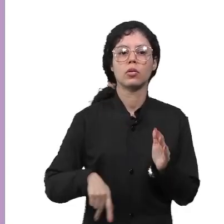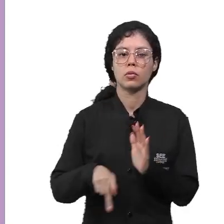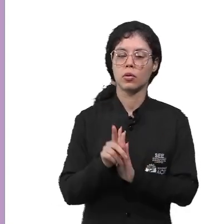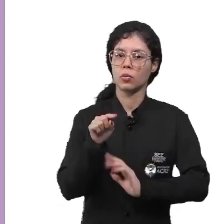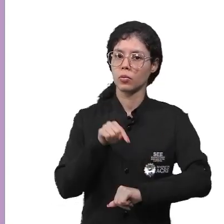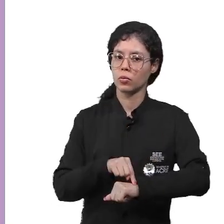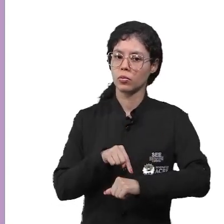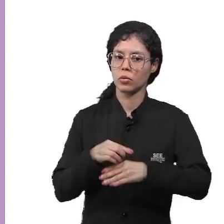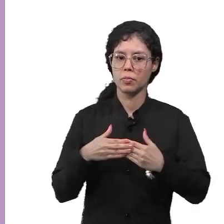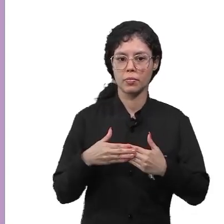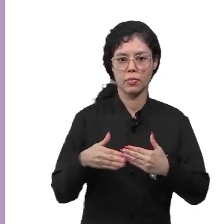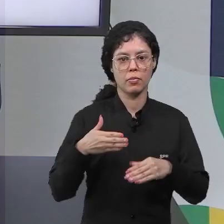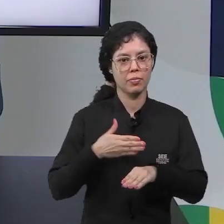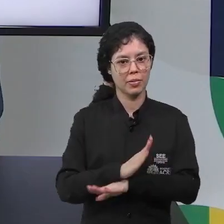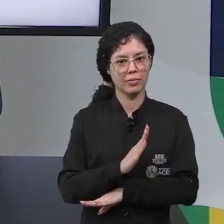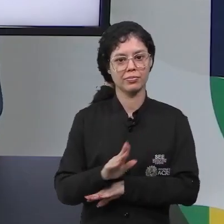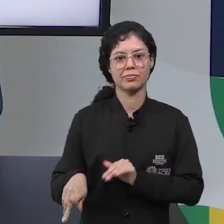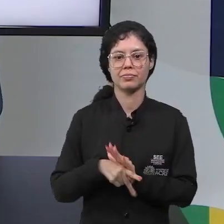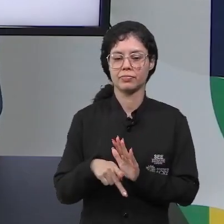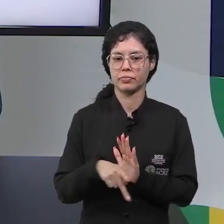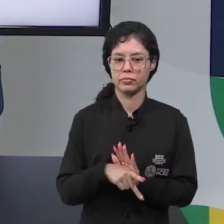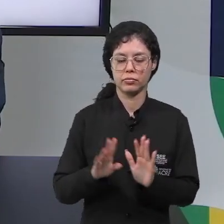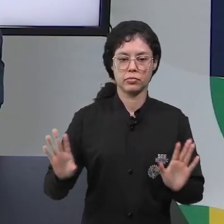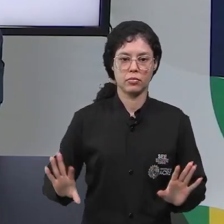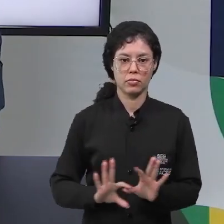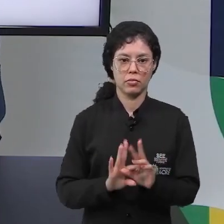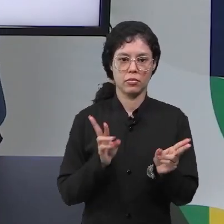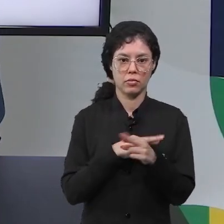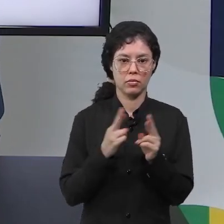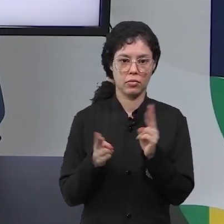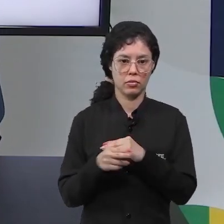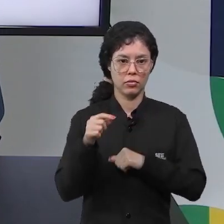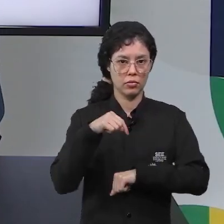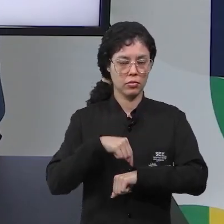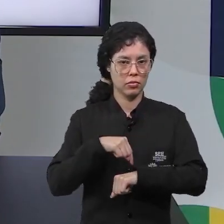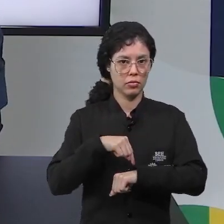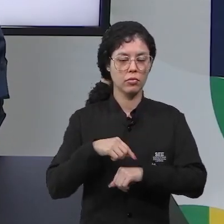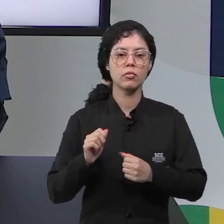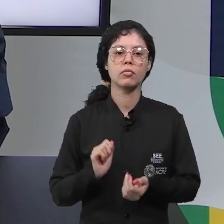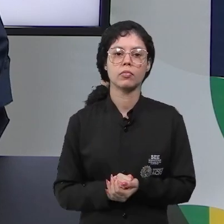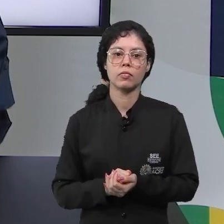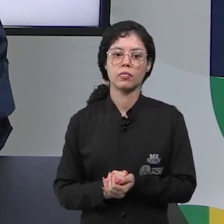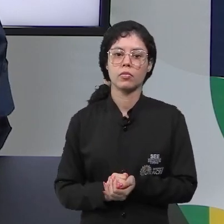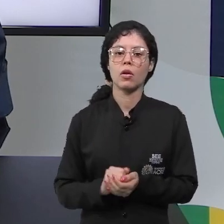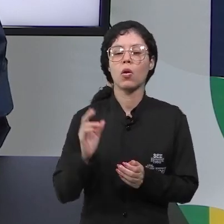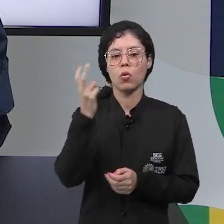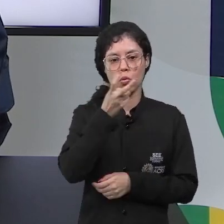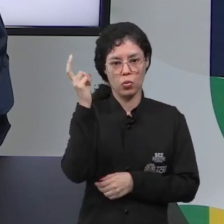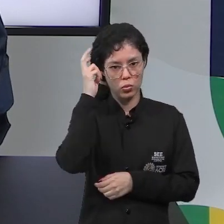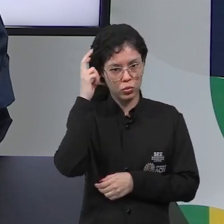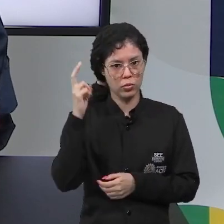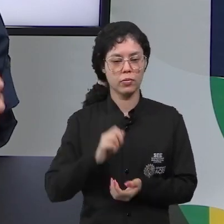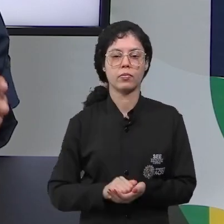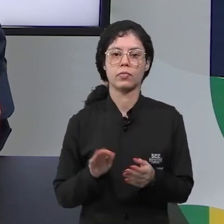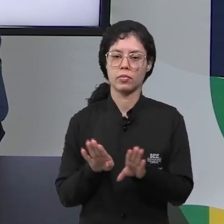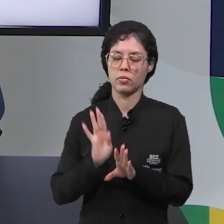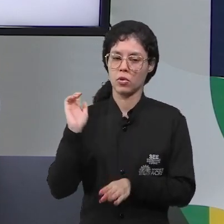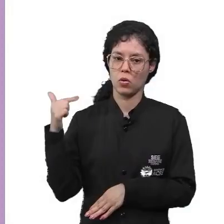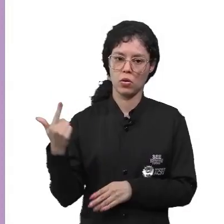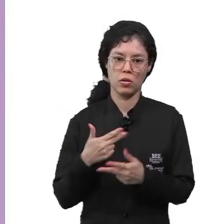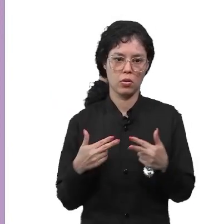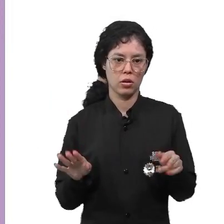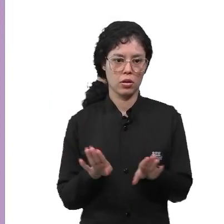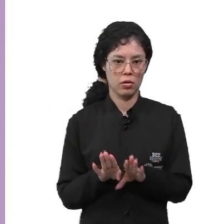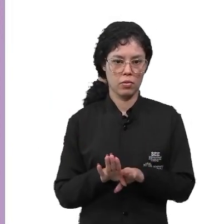temporários, são passageiros, estão diretamente relacionados a um tempo e a uma cultura. Outra coisa